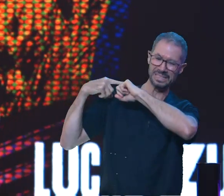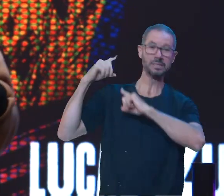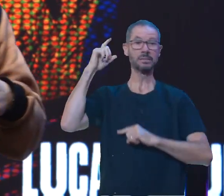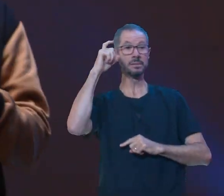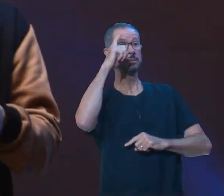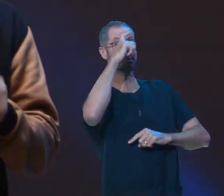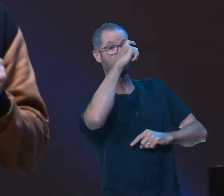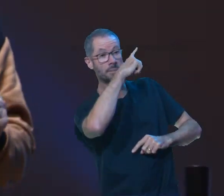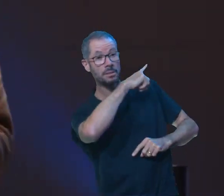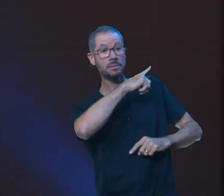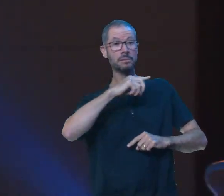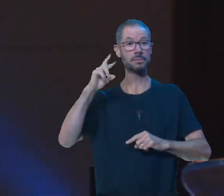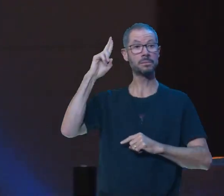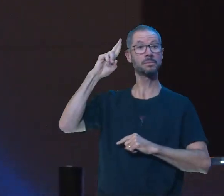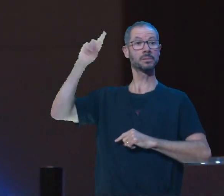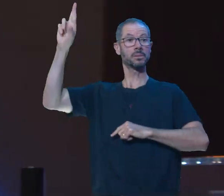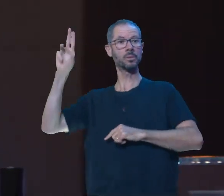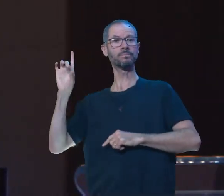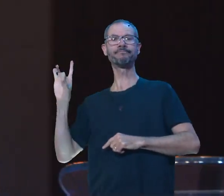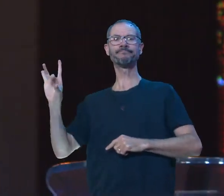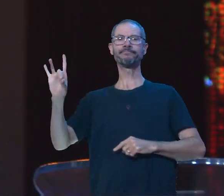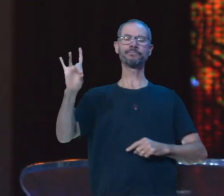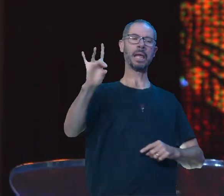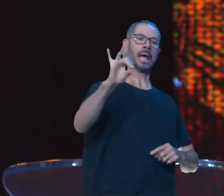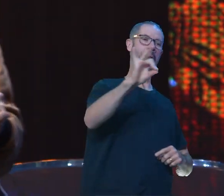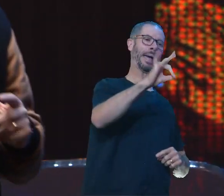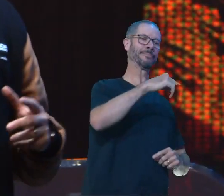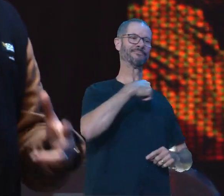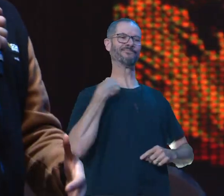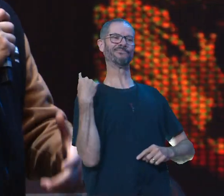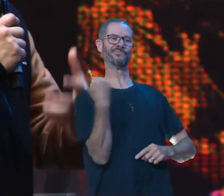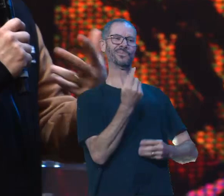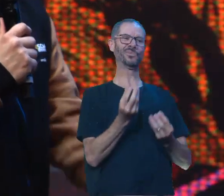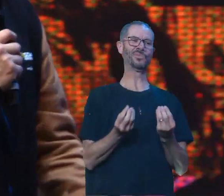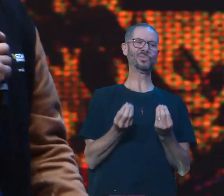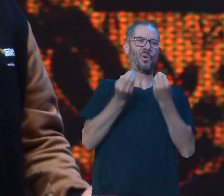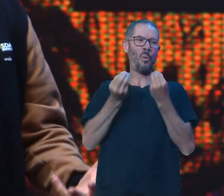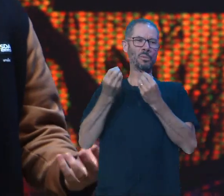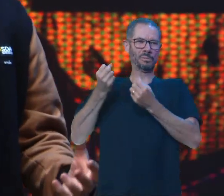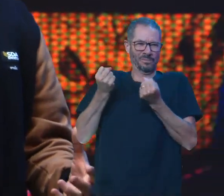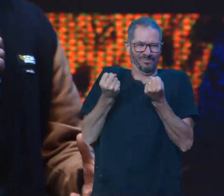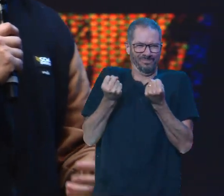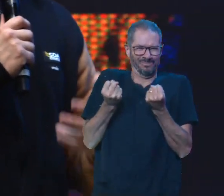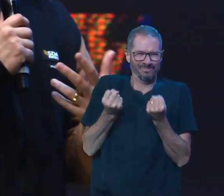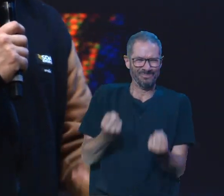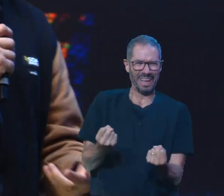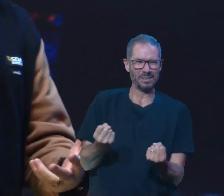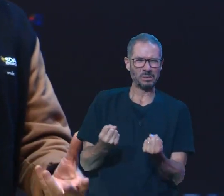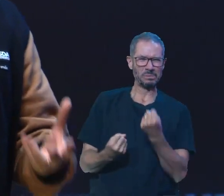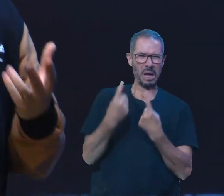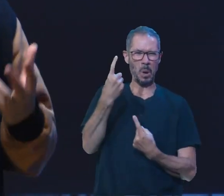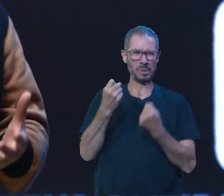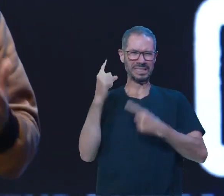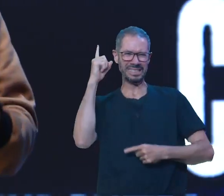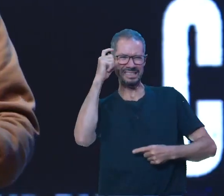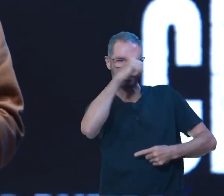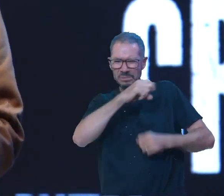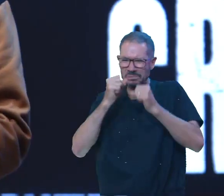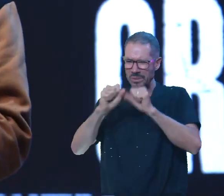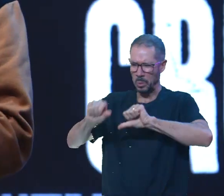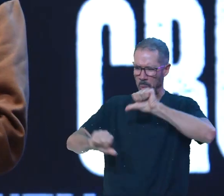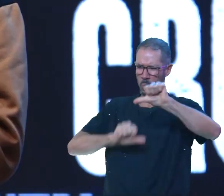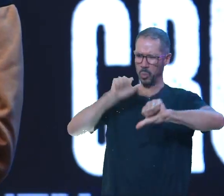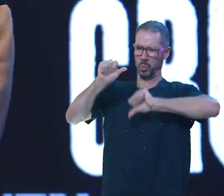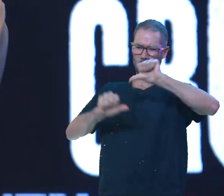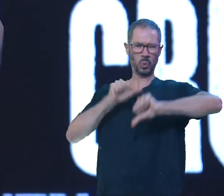carregada em meio àquilo que o Senhor tem para cada um de nós, mas como que aquilo que é um peso, aquilo que é algo difícil, pode se tornar